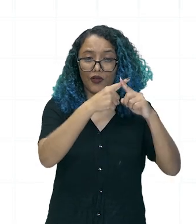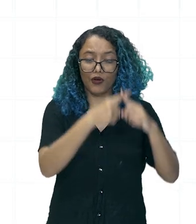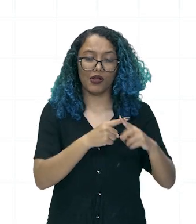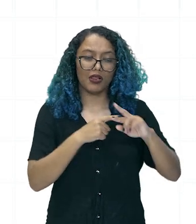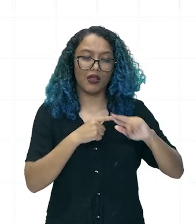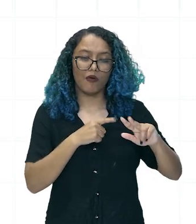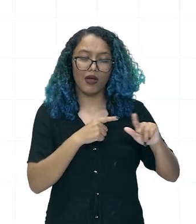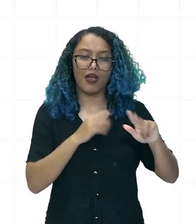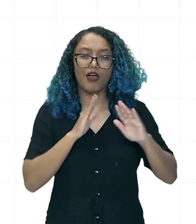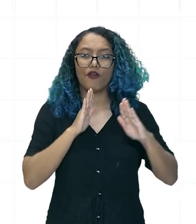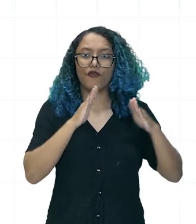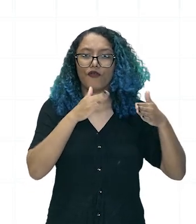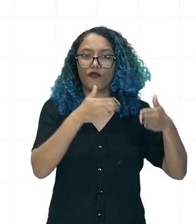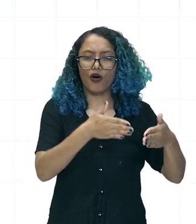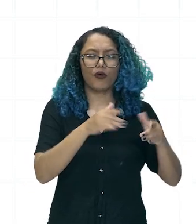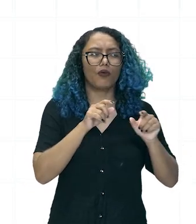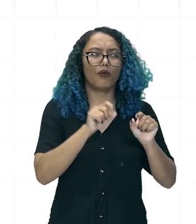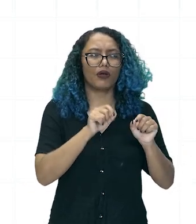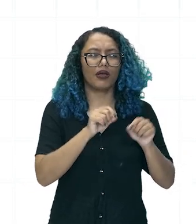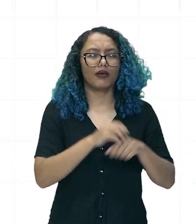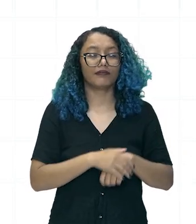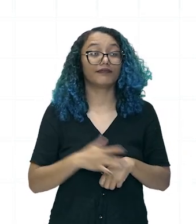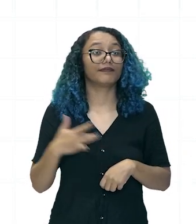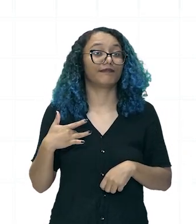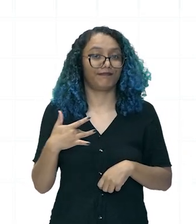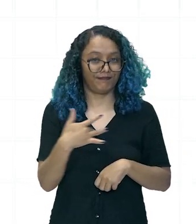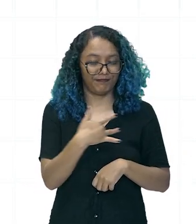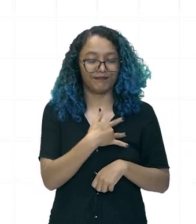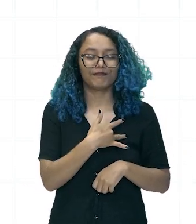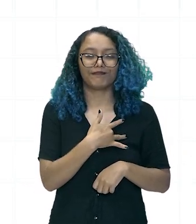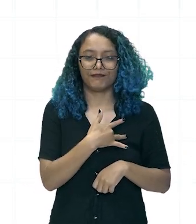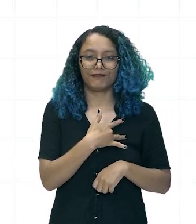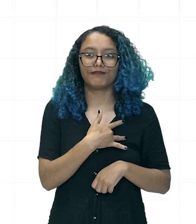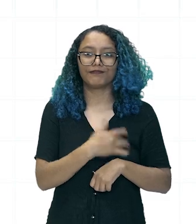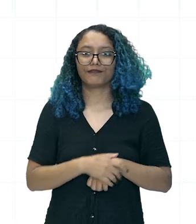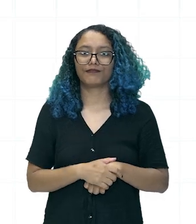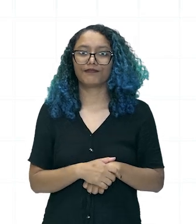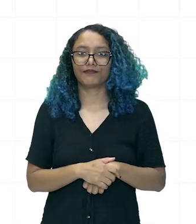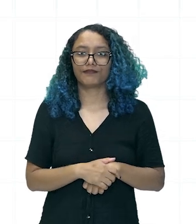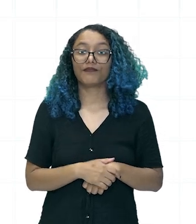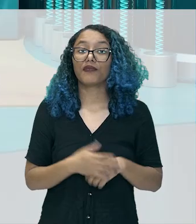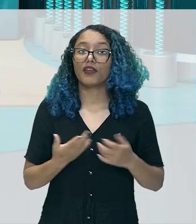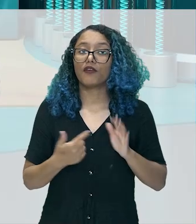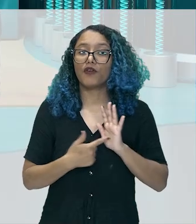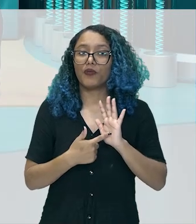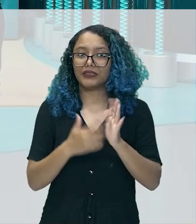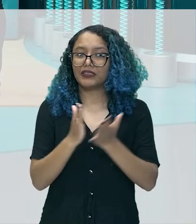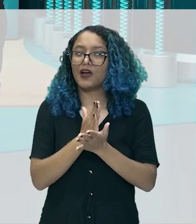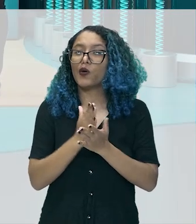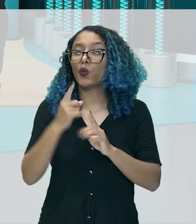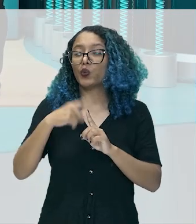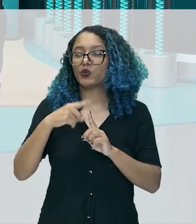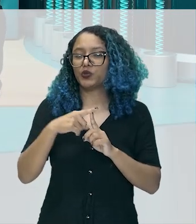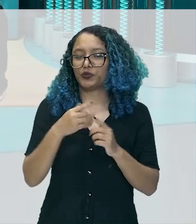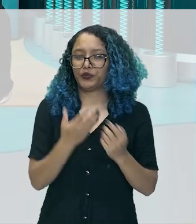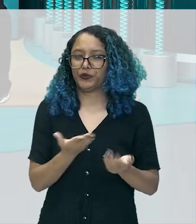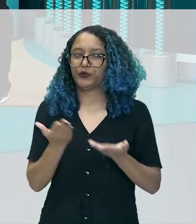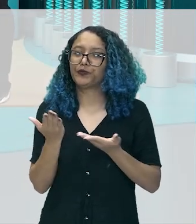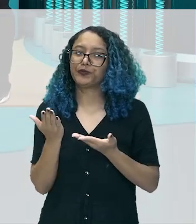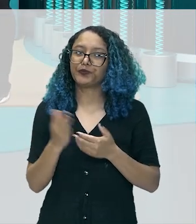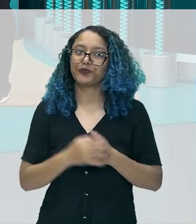falei para vocês também que existe a ginástica não competitiva. Vamos conhecer algumas características? Vamos